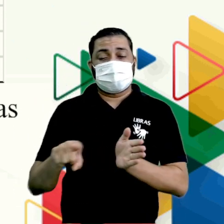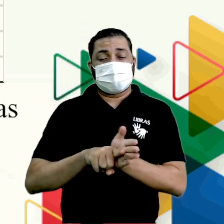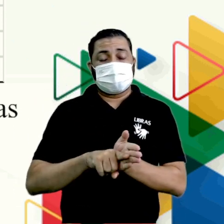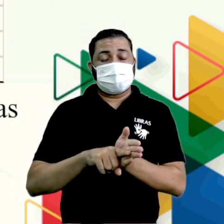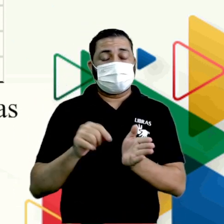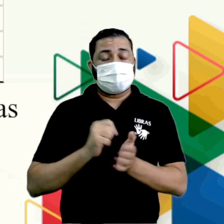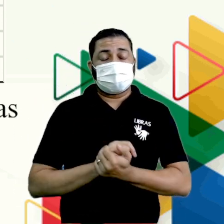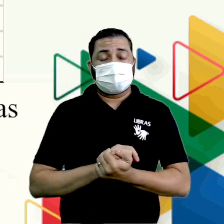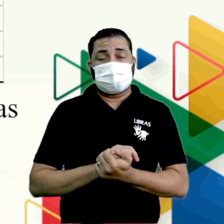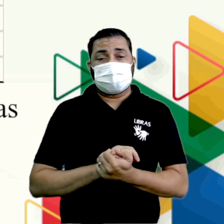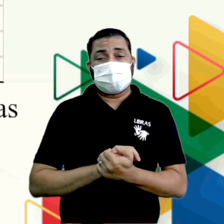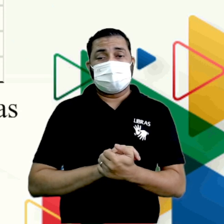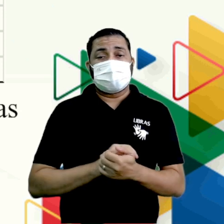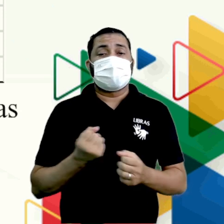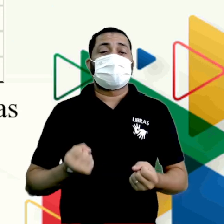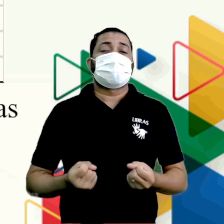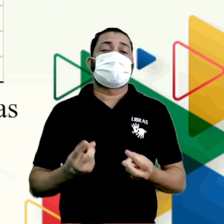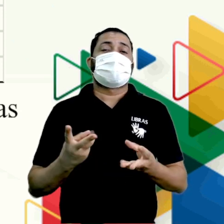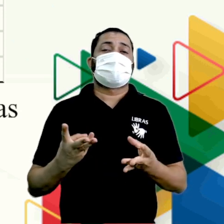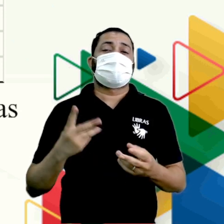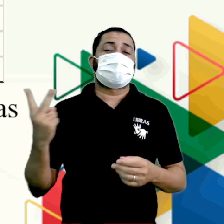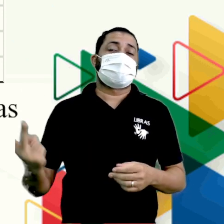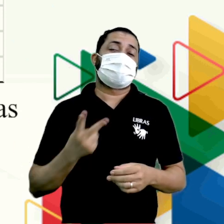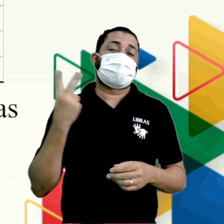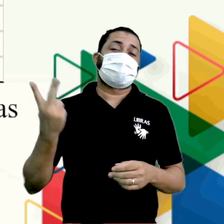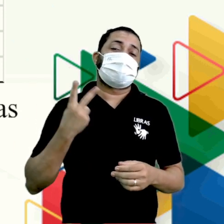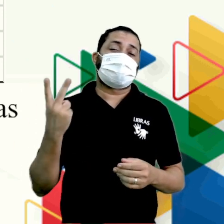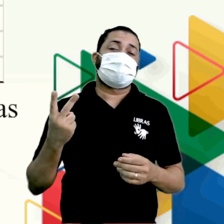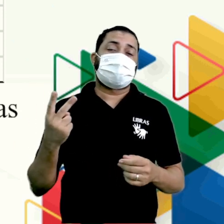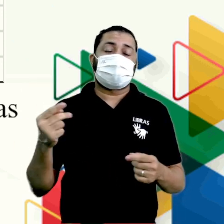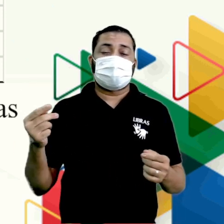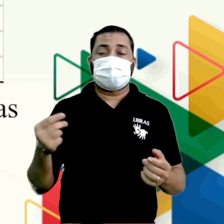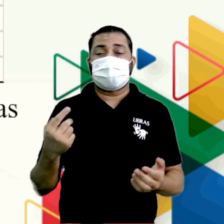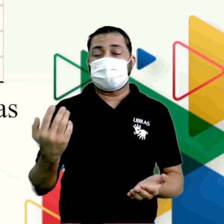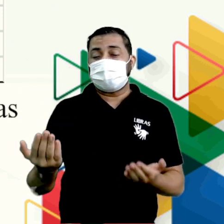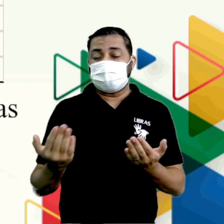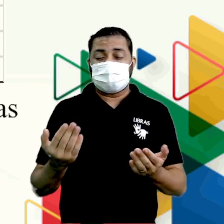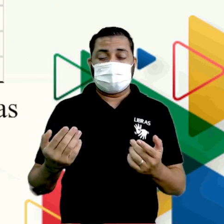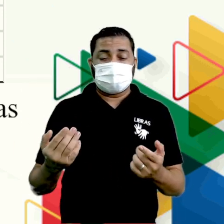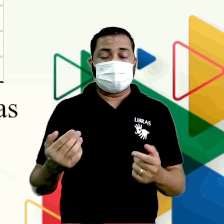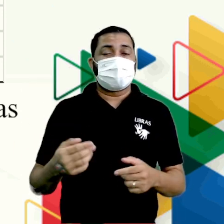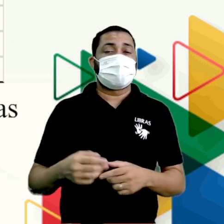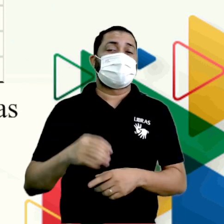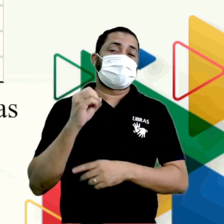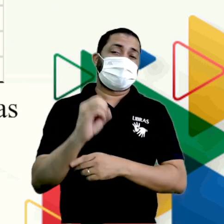aí, a quantidade aí, o valor, ele é compatível justamente com o nosso